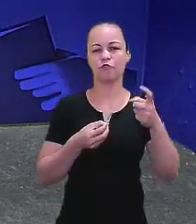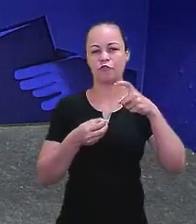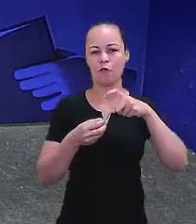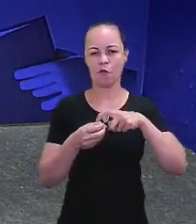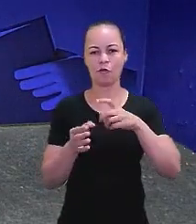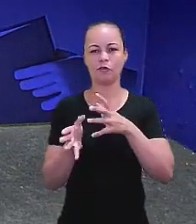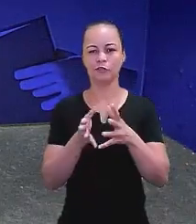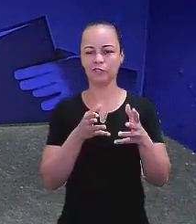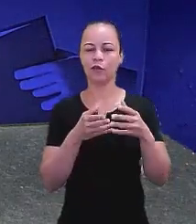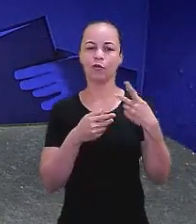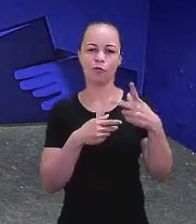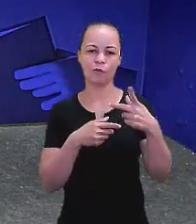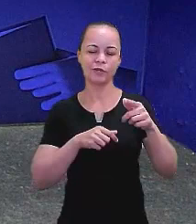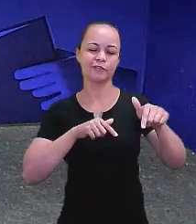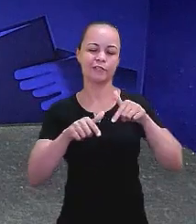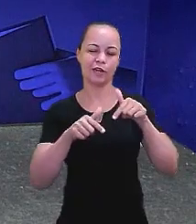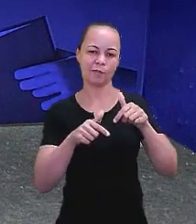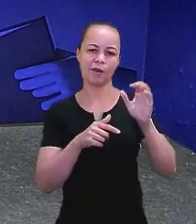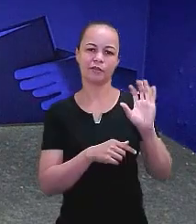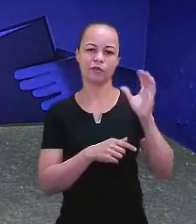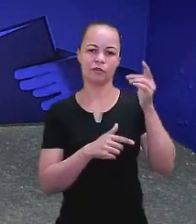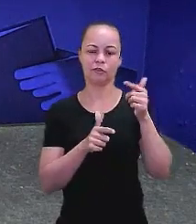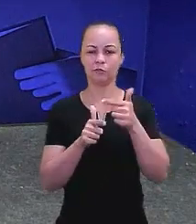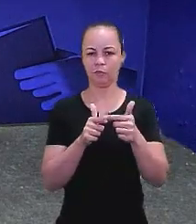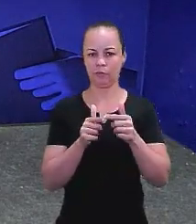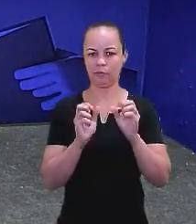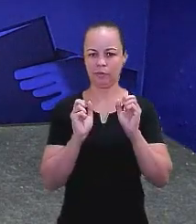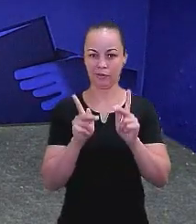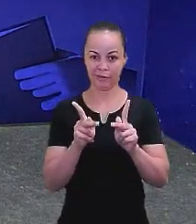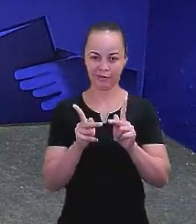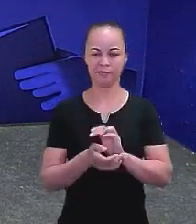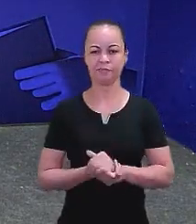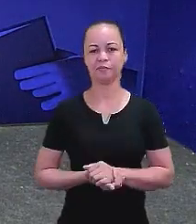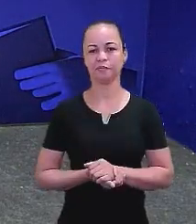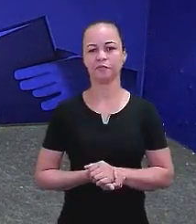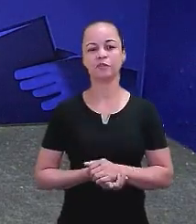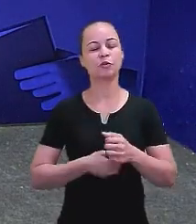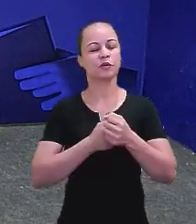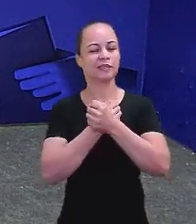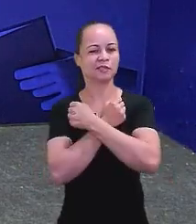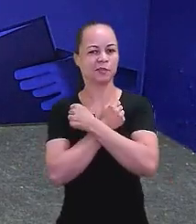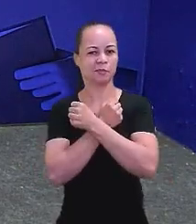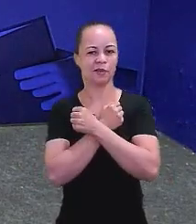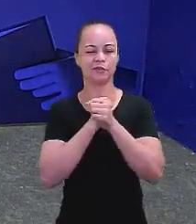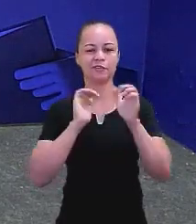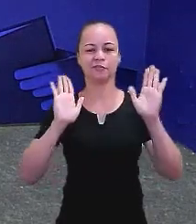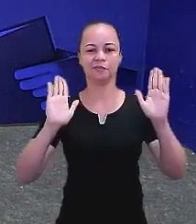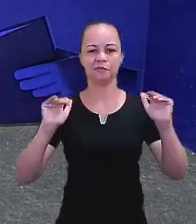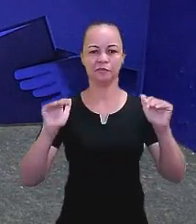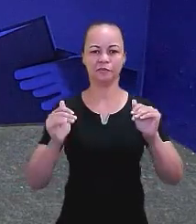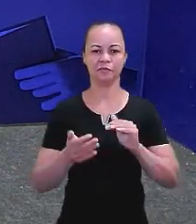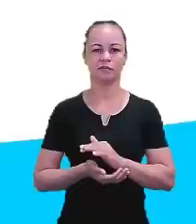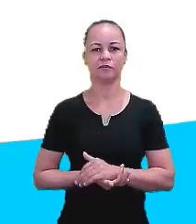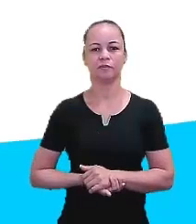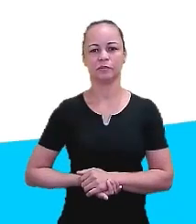ano só com esse trabalho de resoluções de problemas. Ok? Então, um grande abraço e até lá.